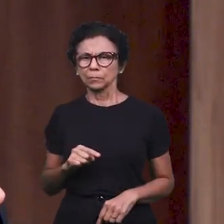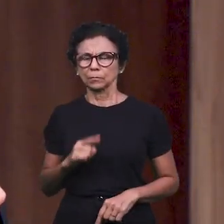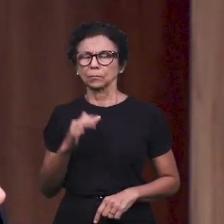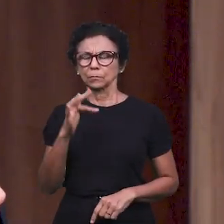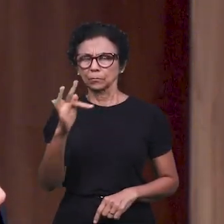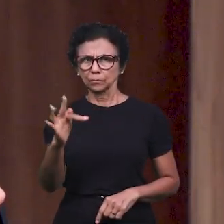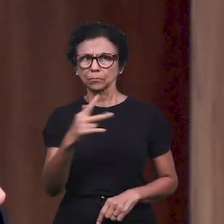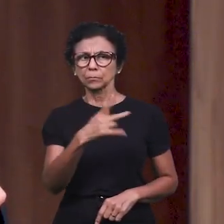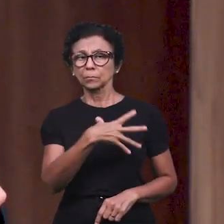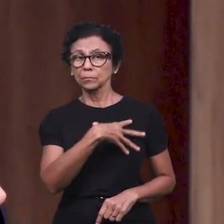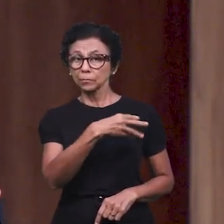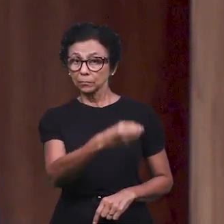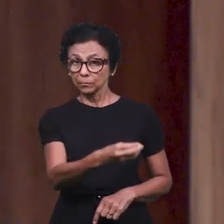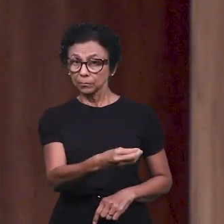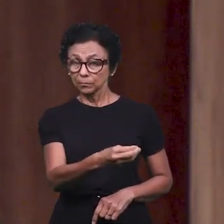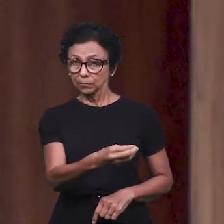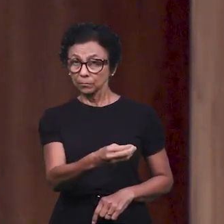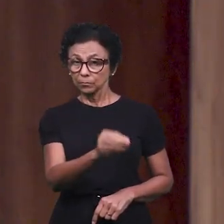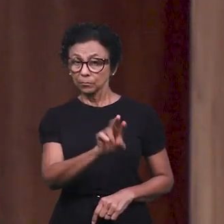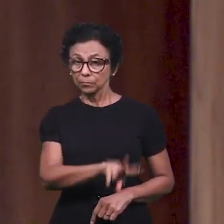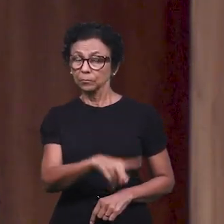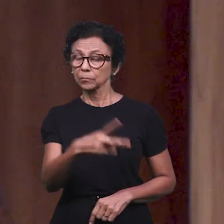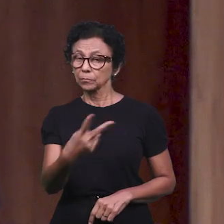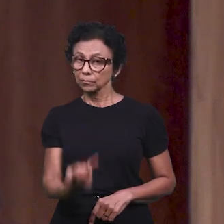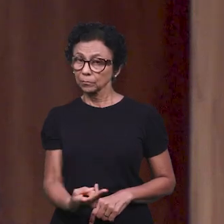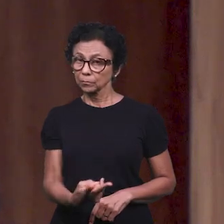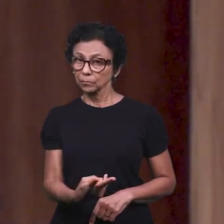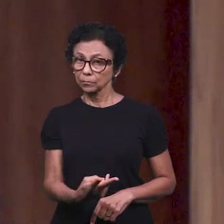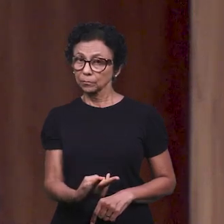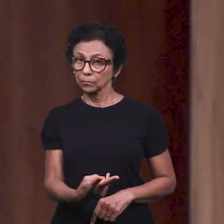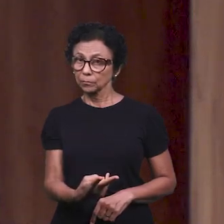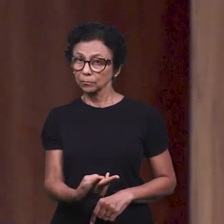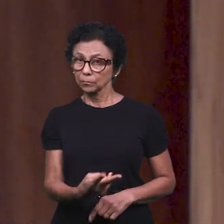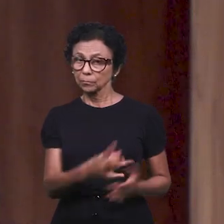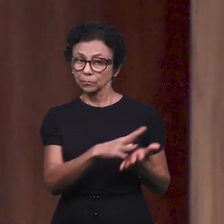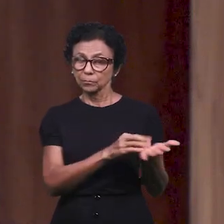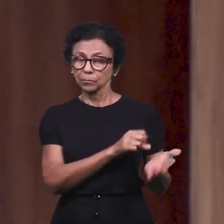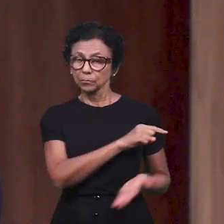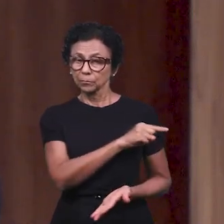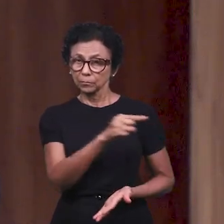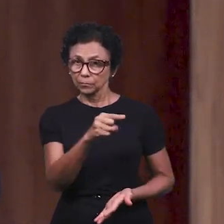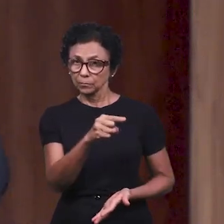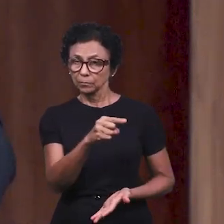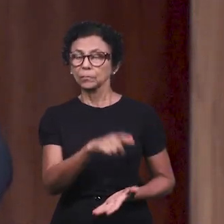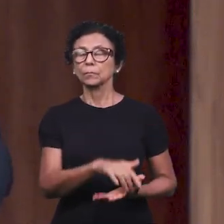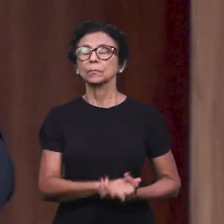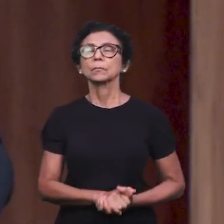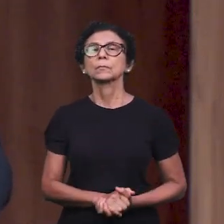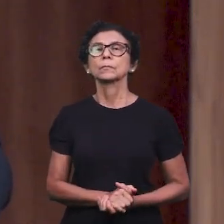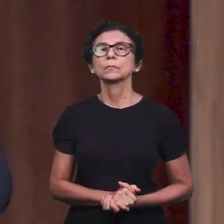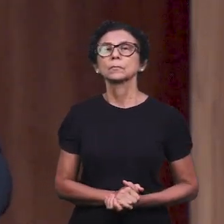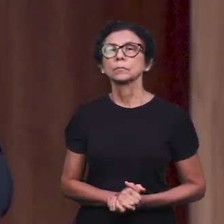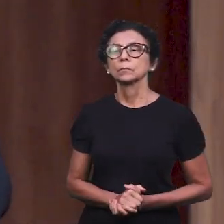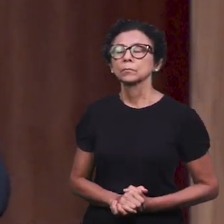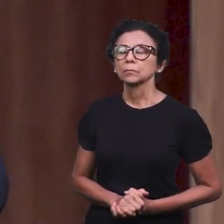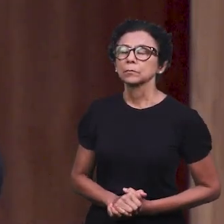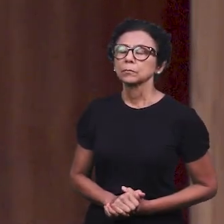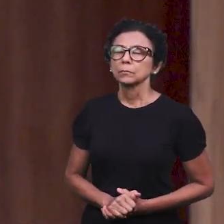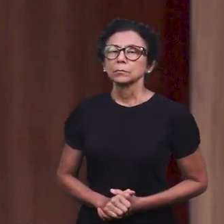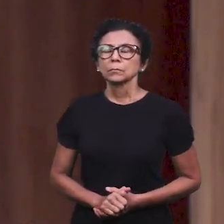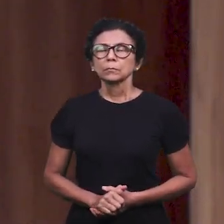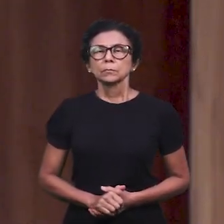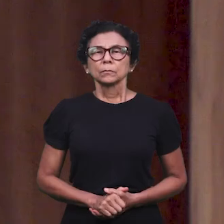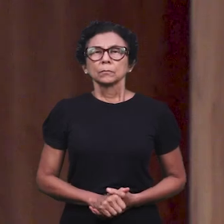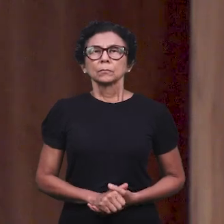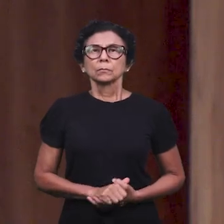na história. A profecia vai permanecer. E vossos filhos saberão que vocês foram oposições, porque ele fala